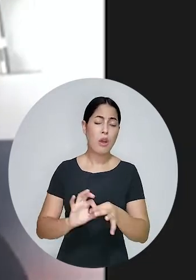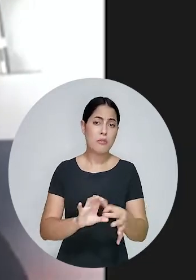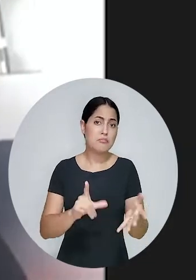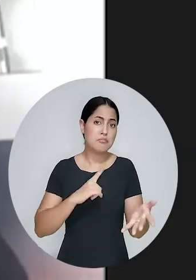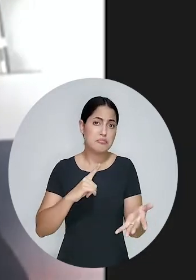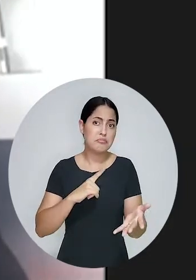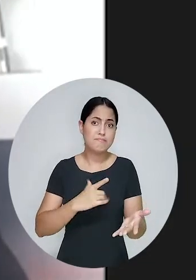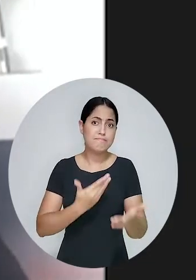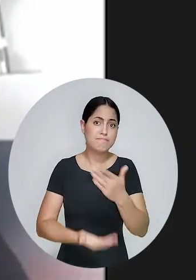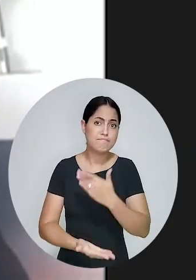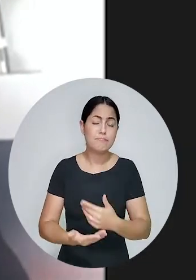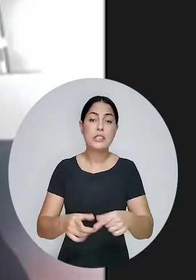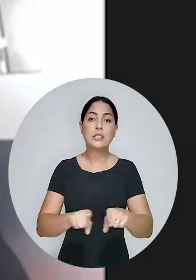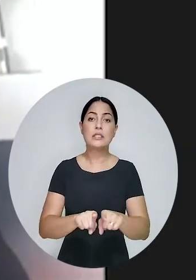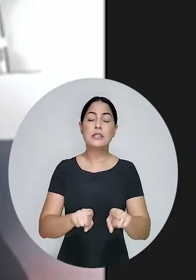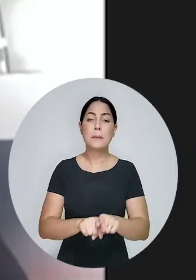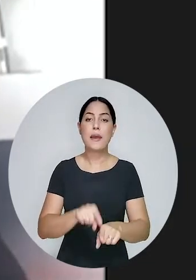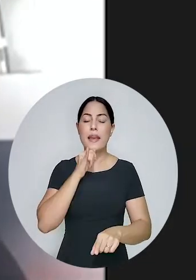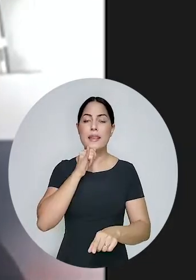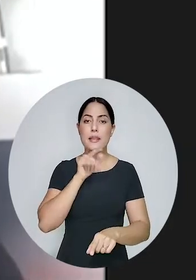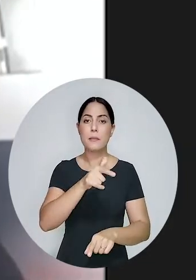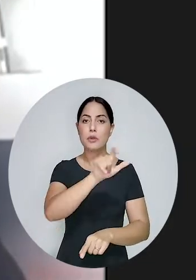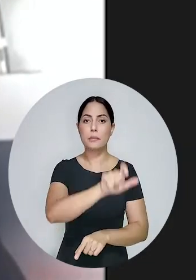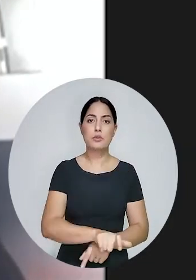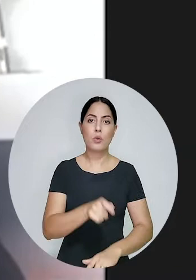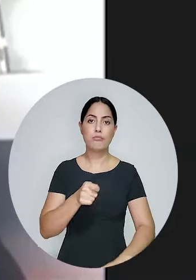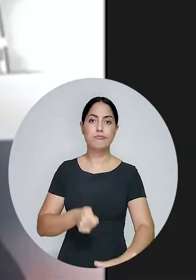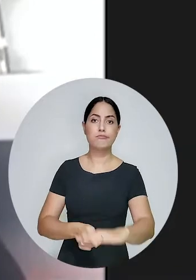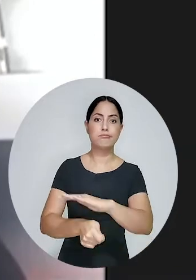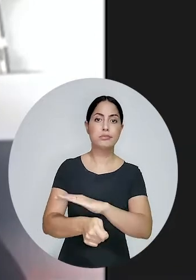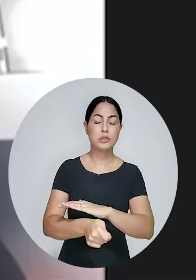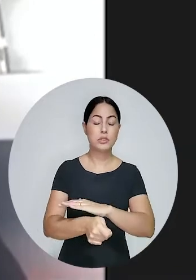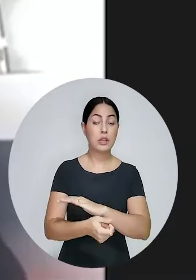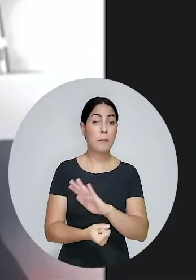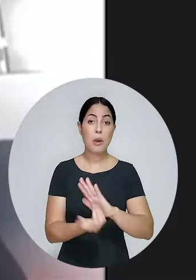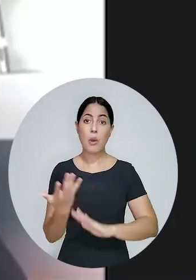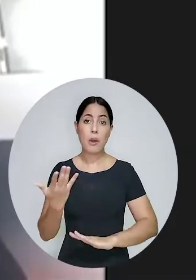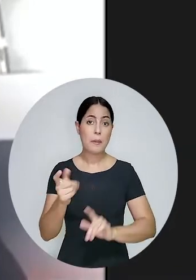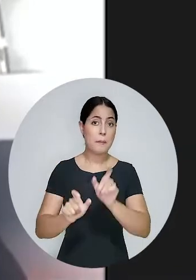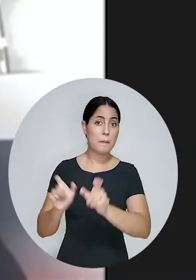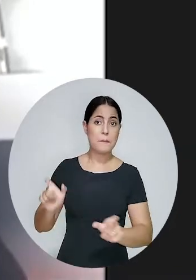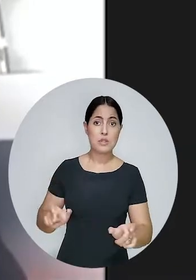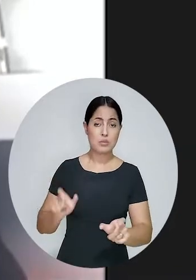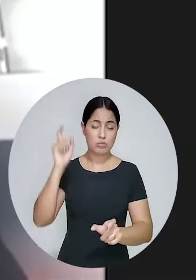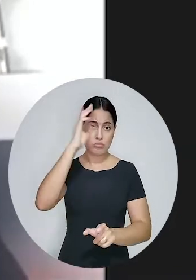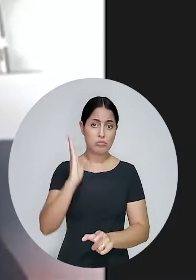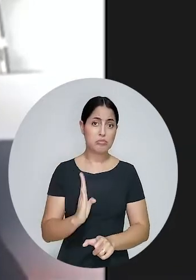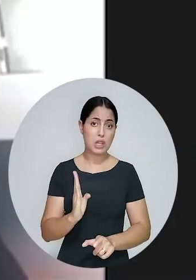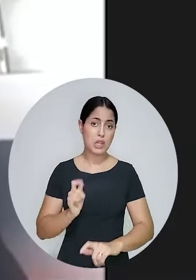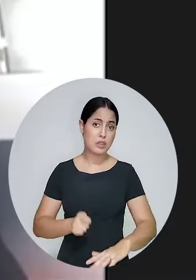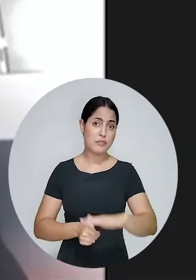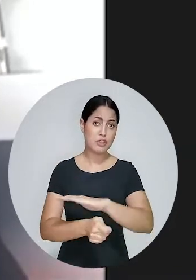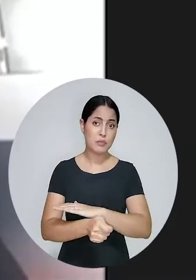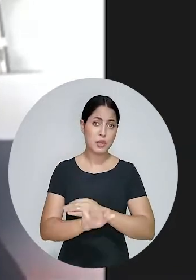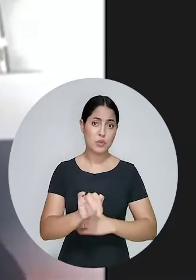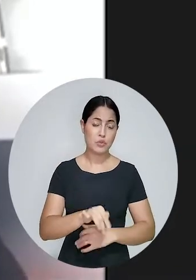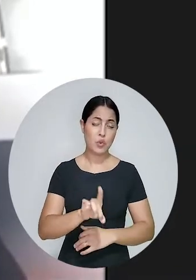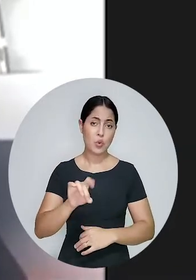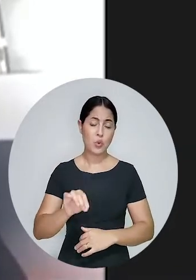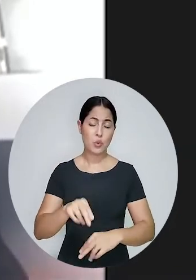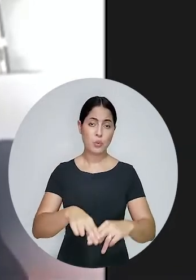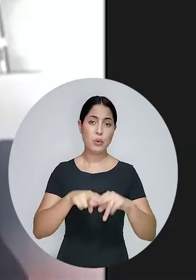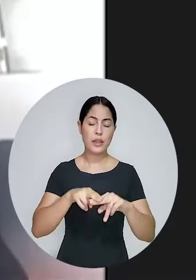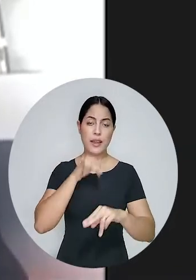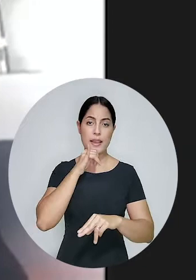até sem saber, investem em fundos, porque o próprio banco direciona, né, os investimentos deles para fundos, esses